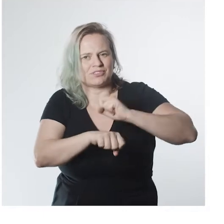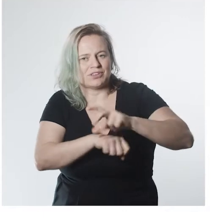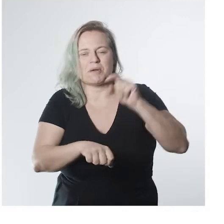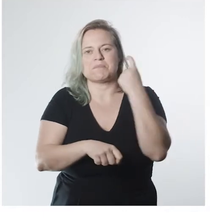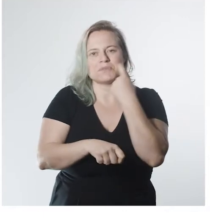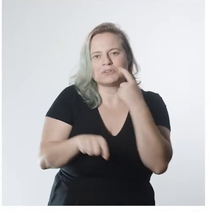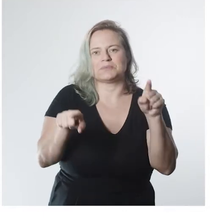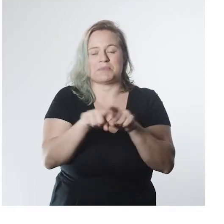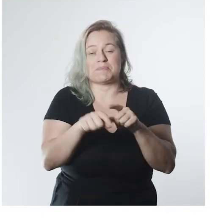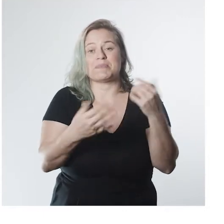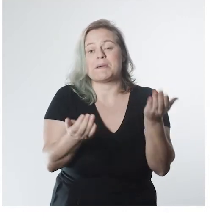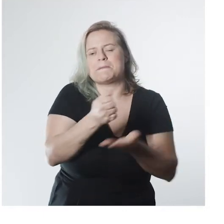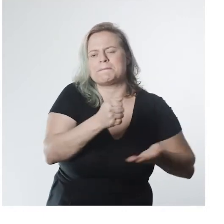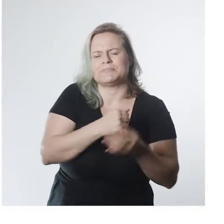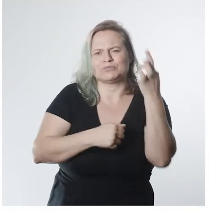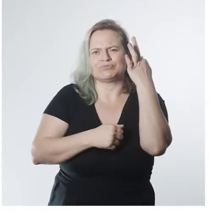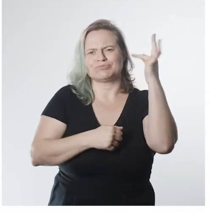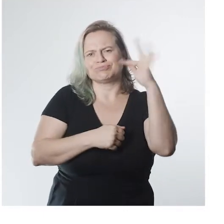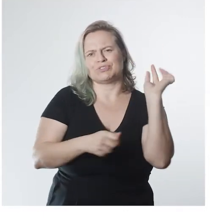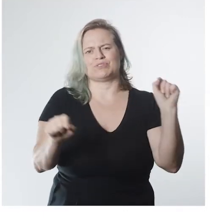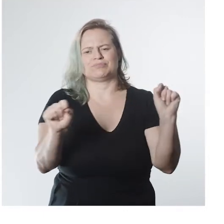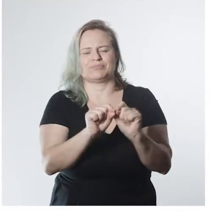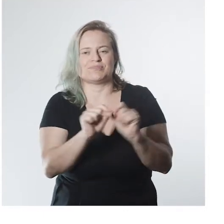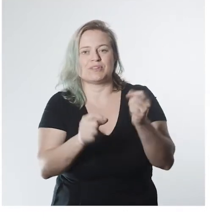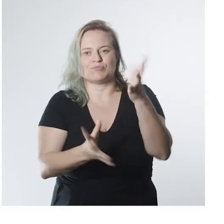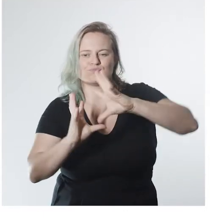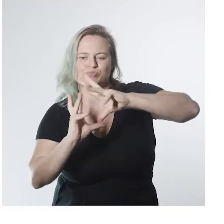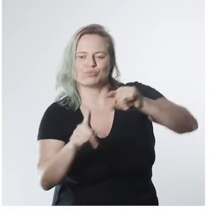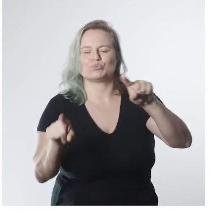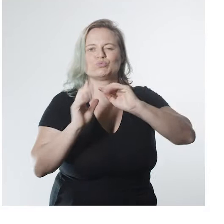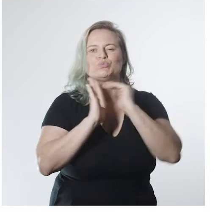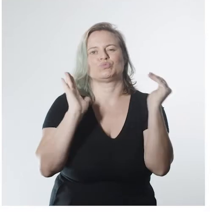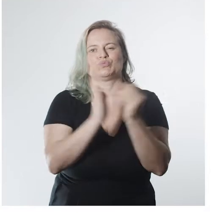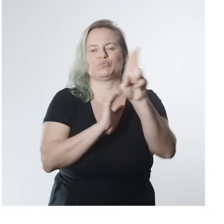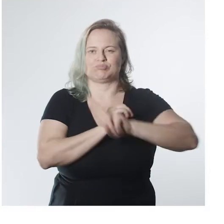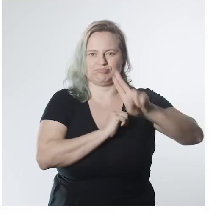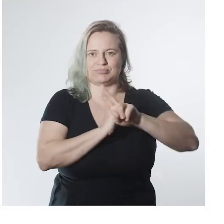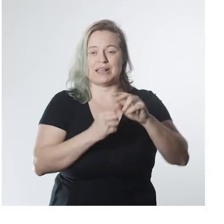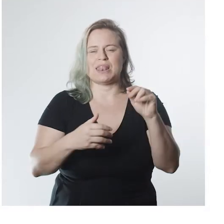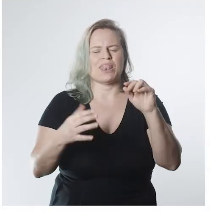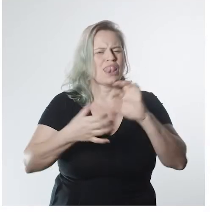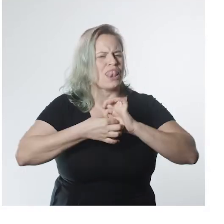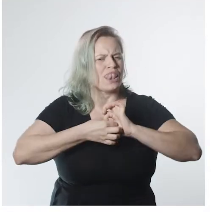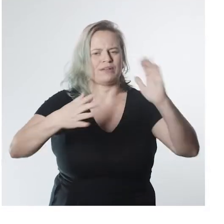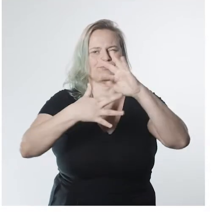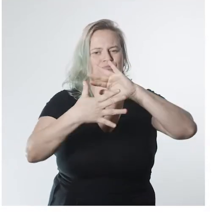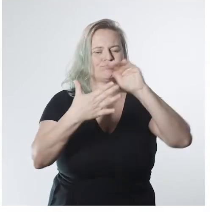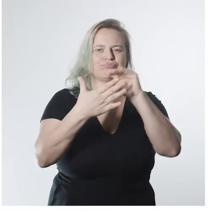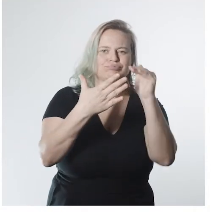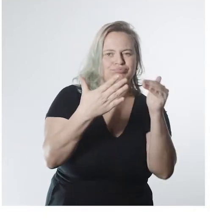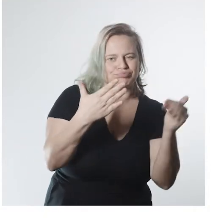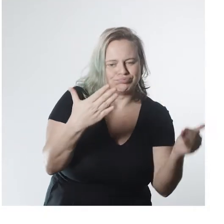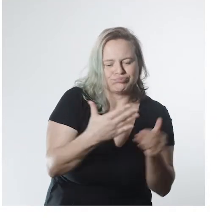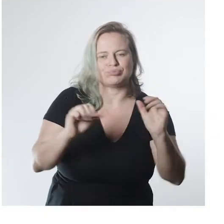culinária francesa e de várias outras cozinhas pelo mundo. São livres de conservantes, aromatizantes,